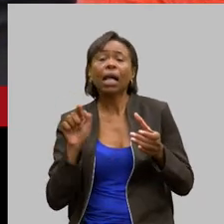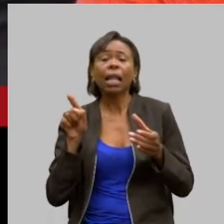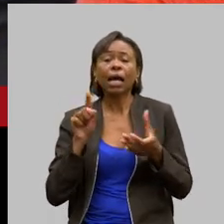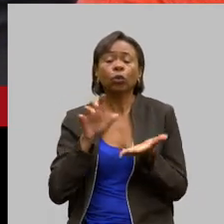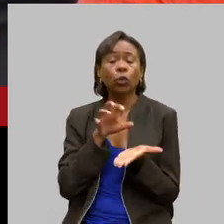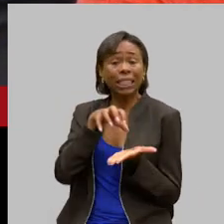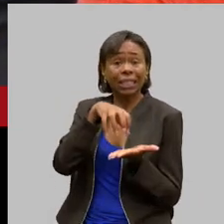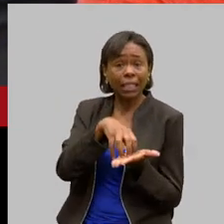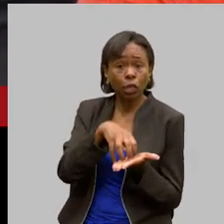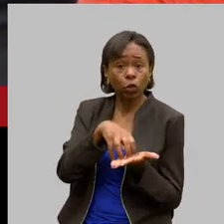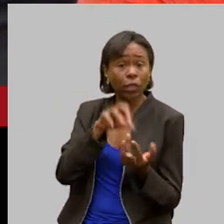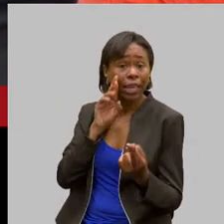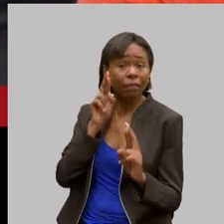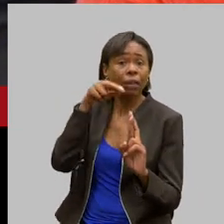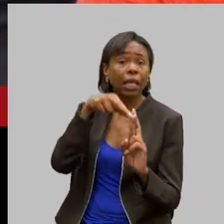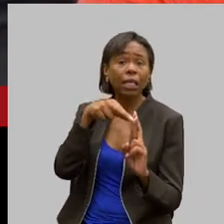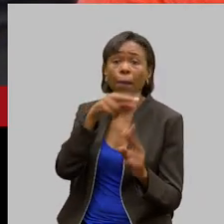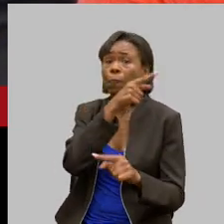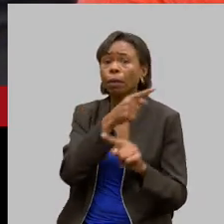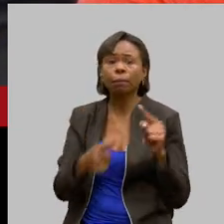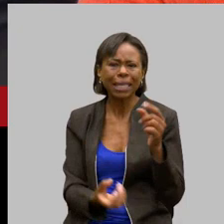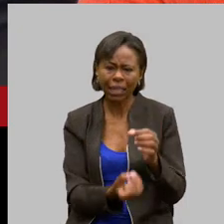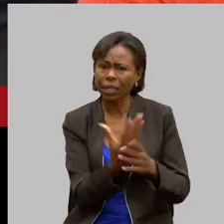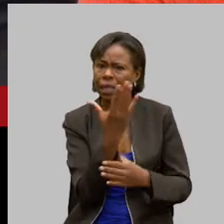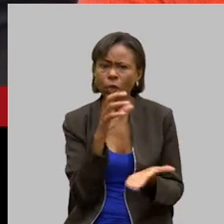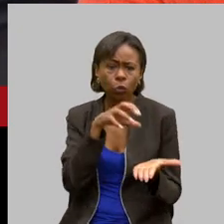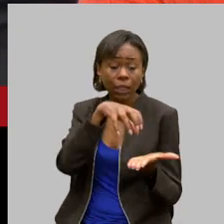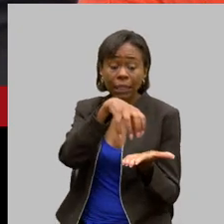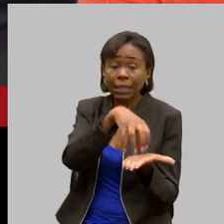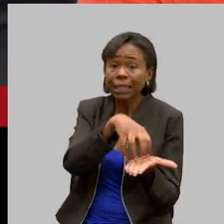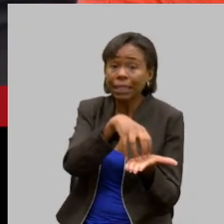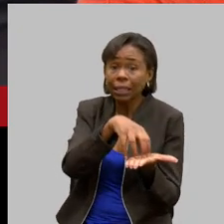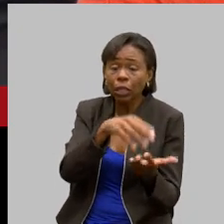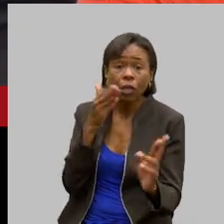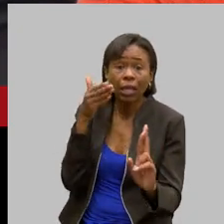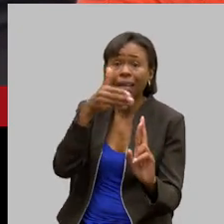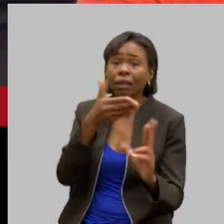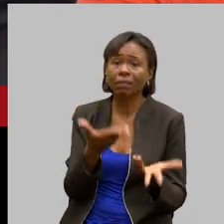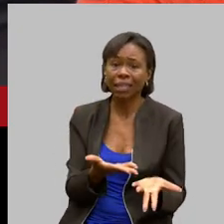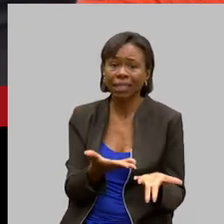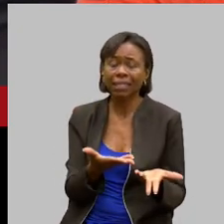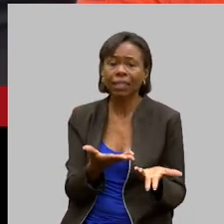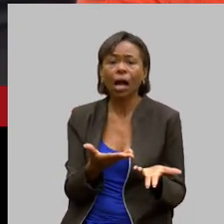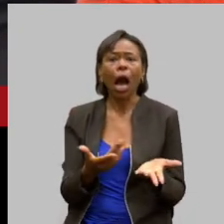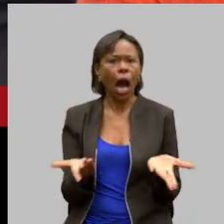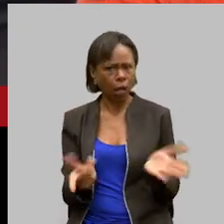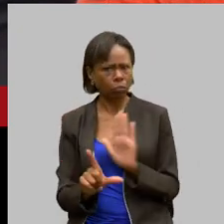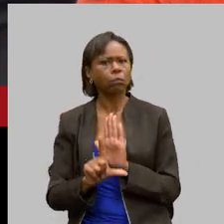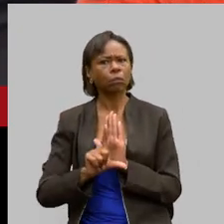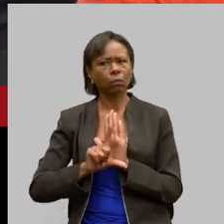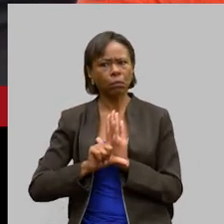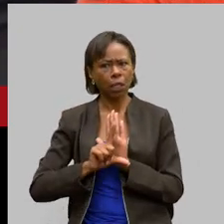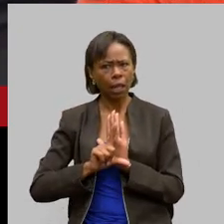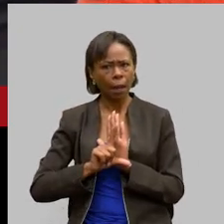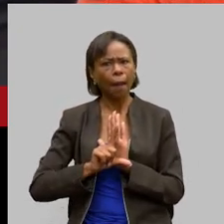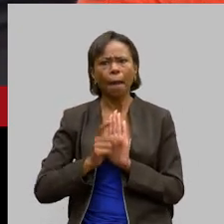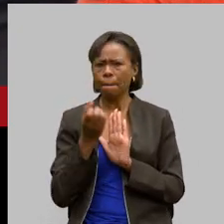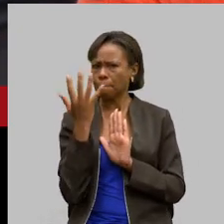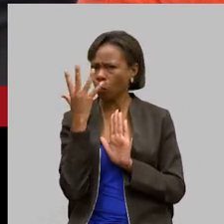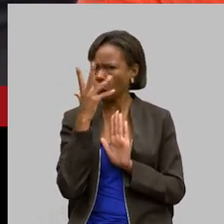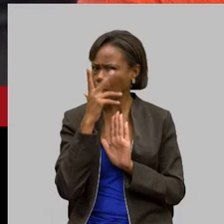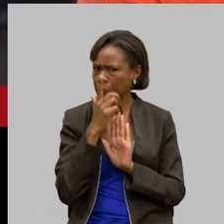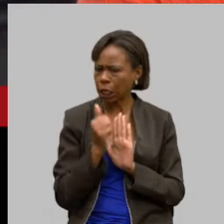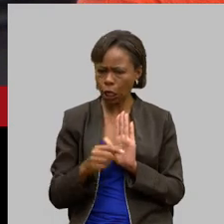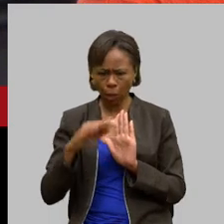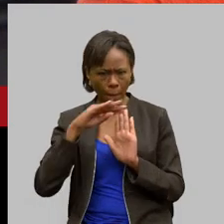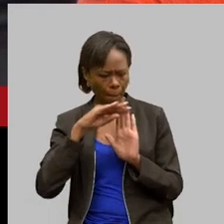um veto que proibia a criação na verdade quando a gente fala né da letra da lei é muito bonito que a gente vê nos projetos mas